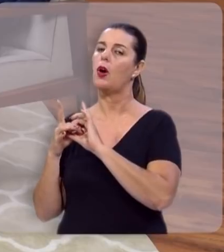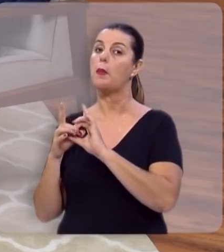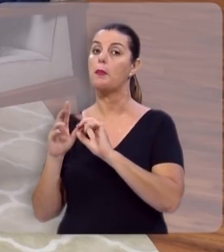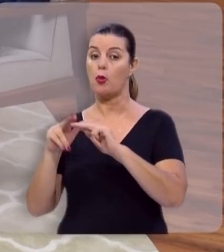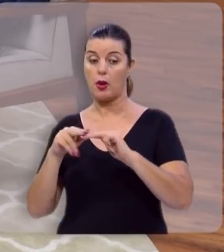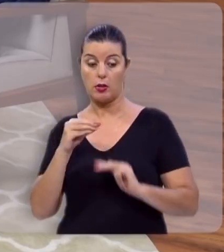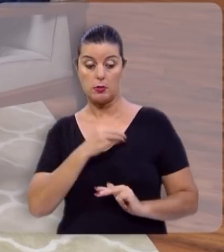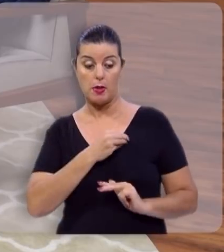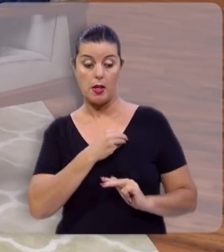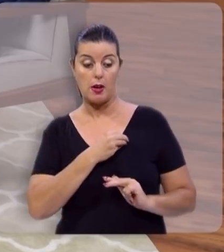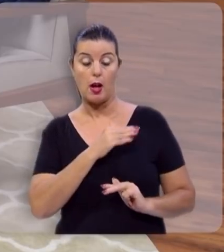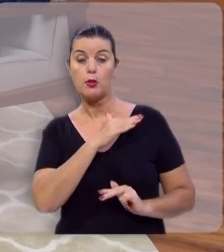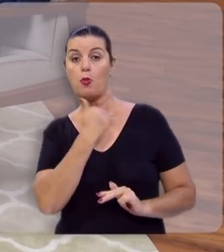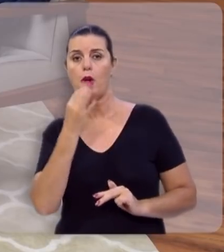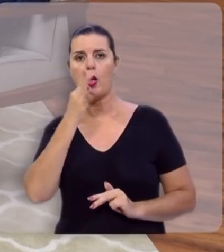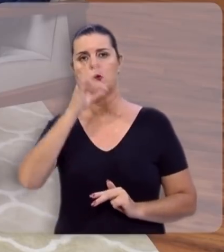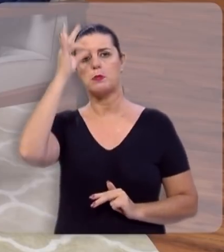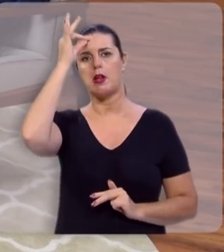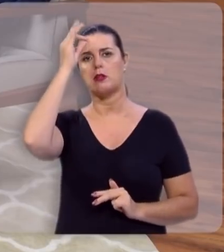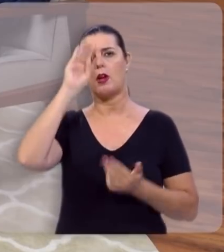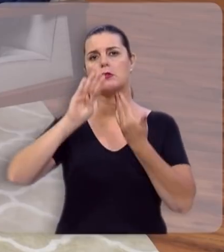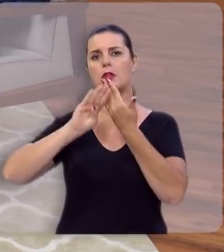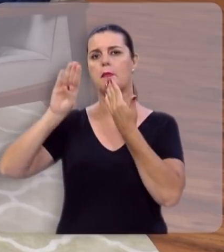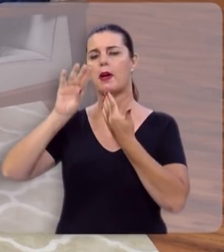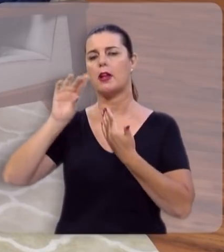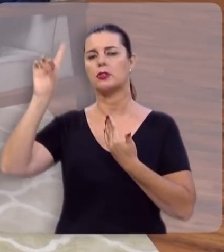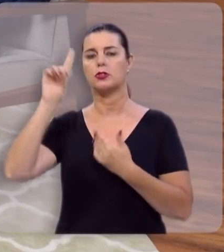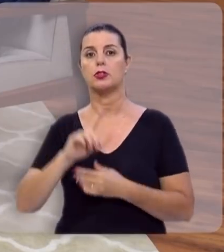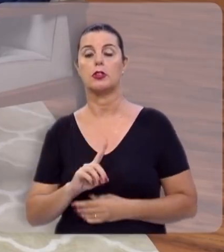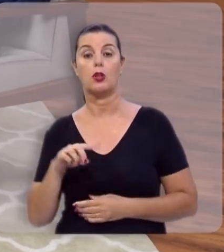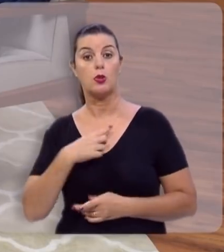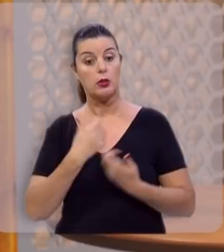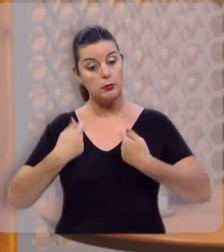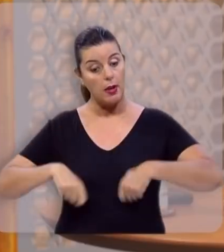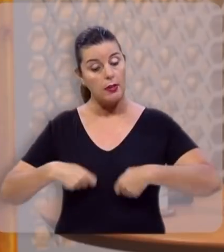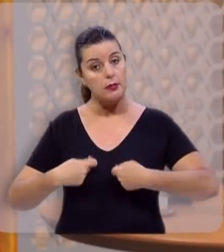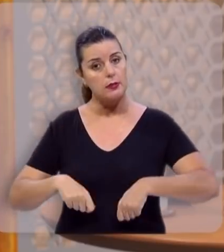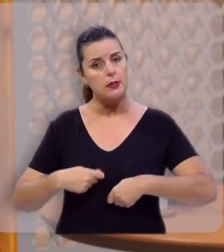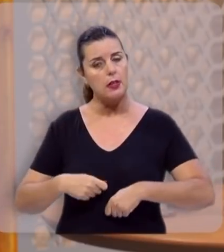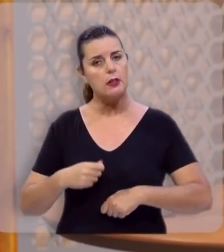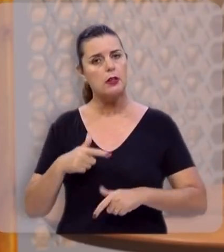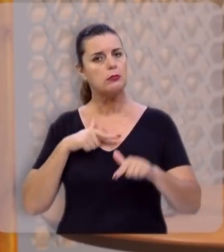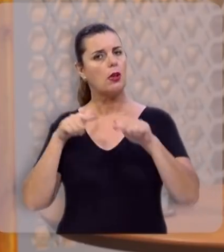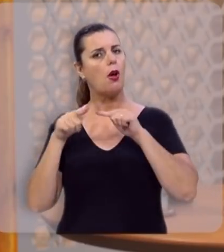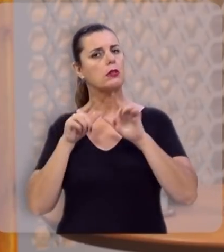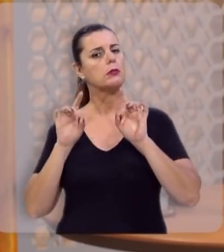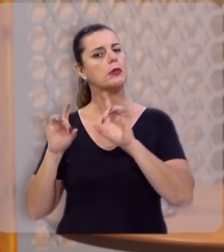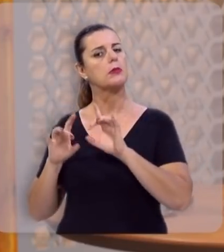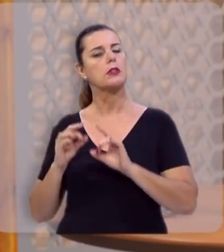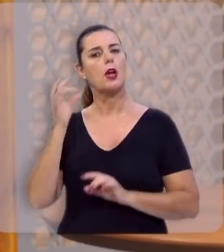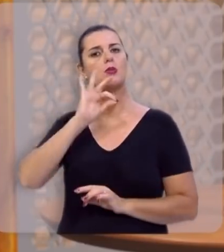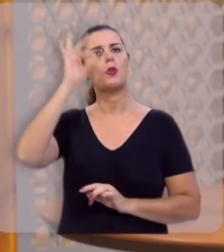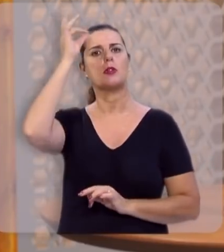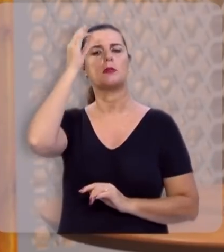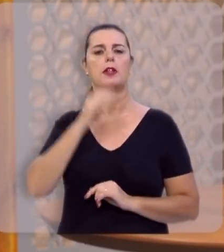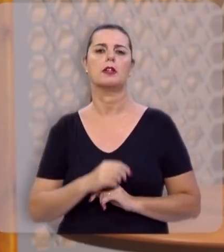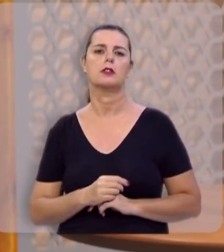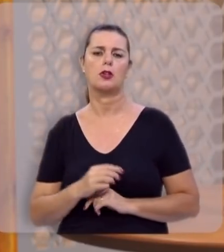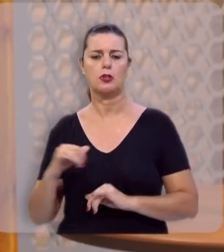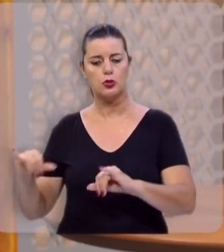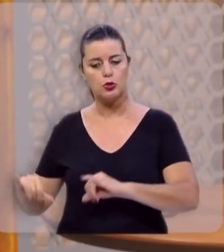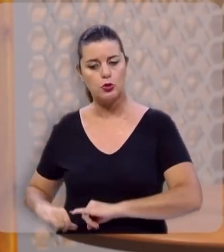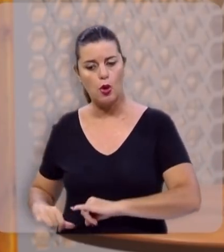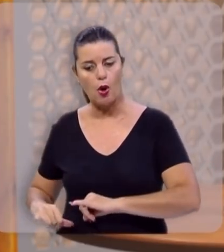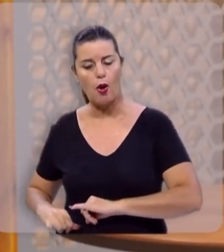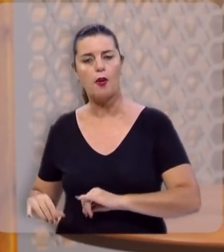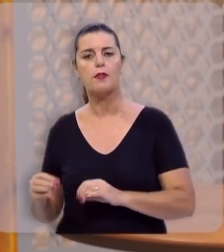morreu espiritualmente e foi separado de Deus. Então, nós necessitamos de uma ação sobrenatural do Espírito, em que ele sopra,